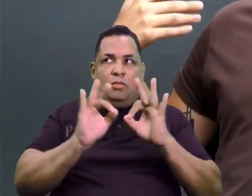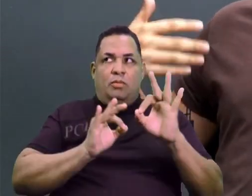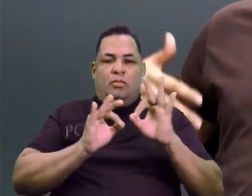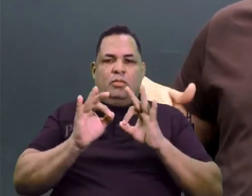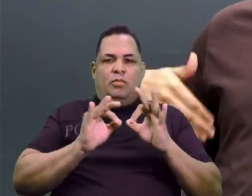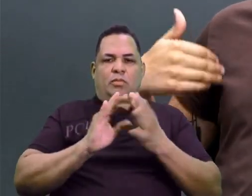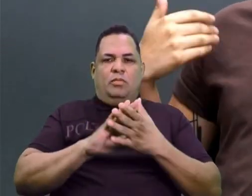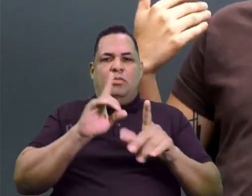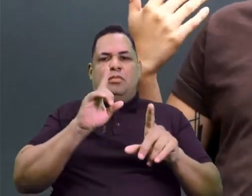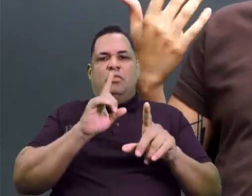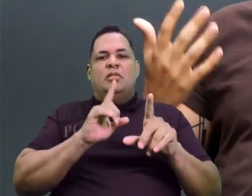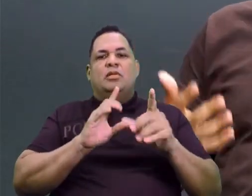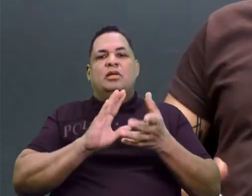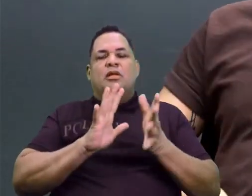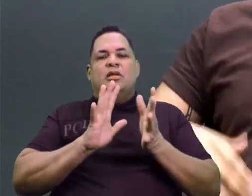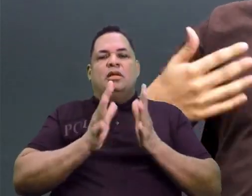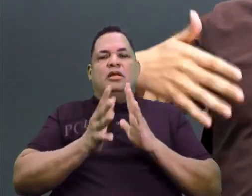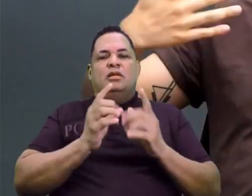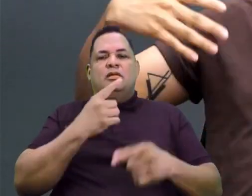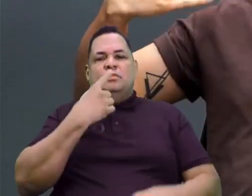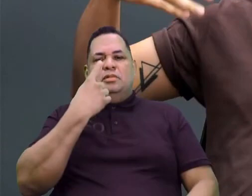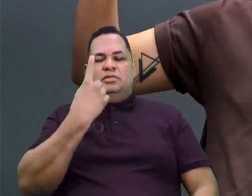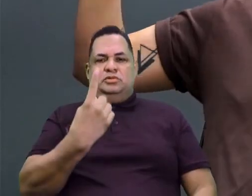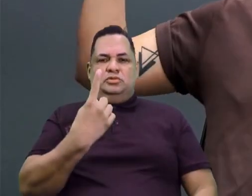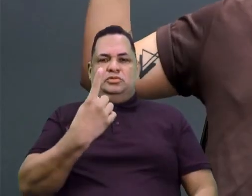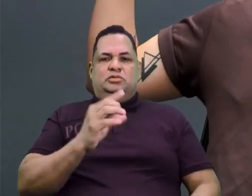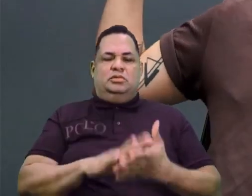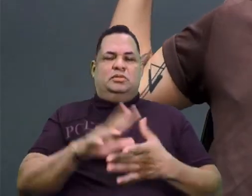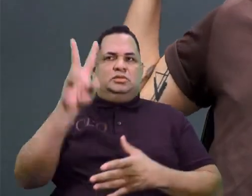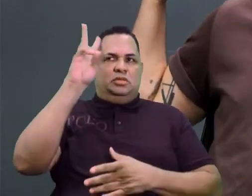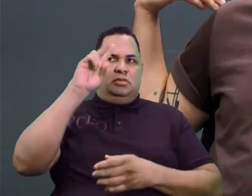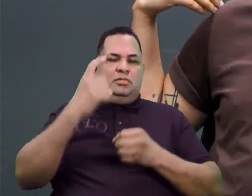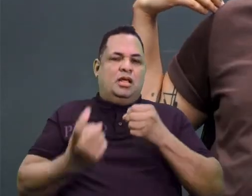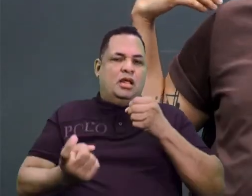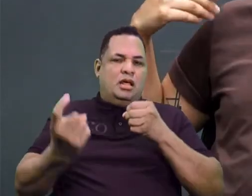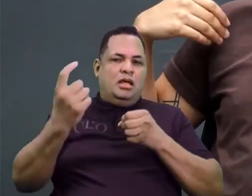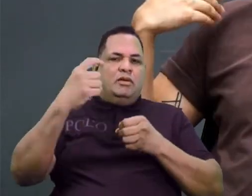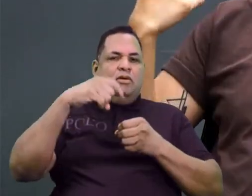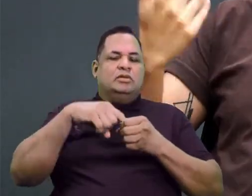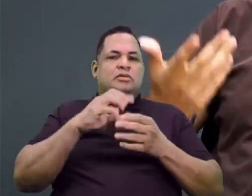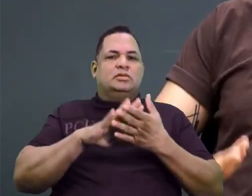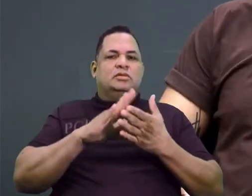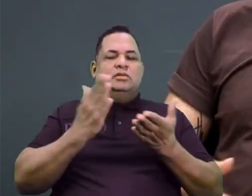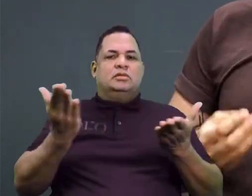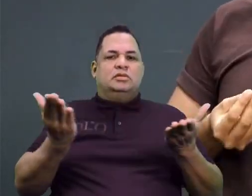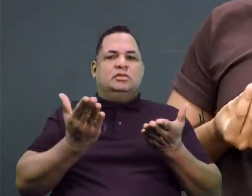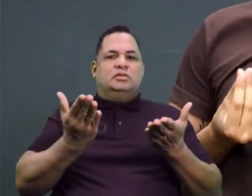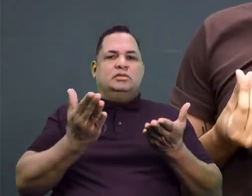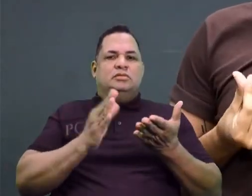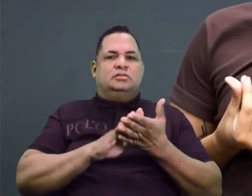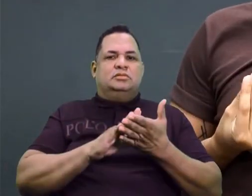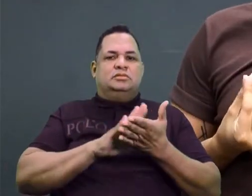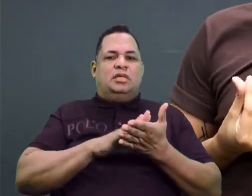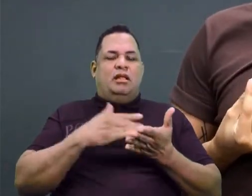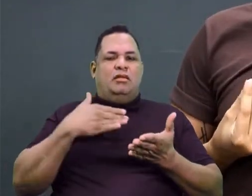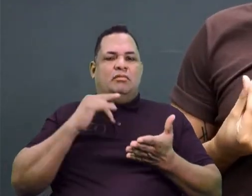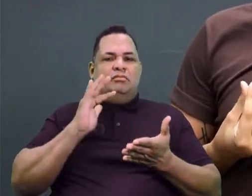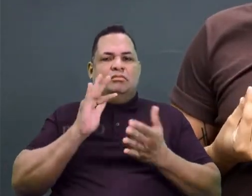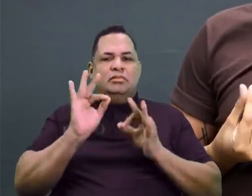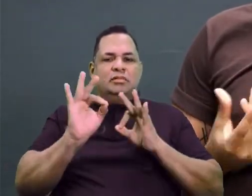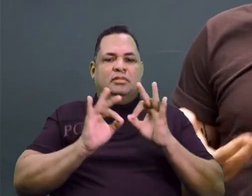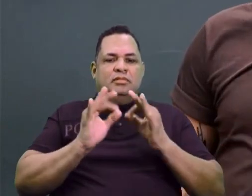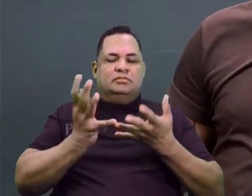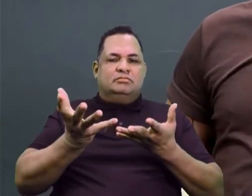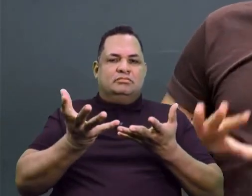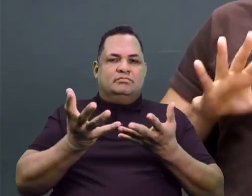de Libras 1. Agora a gente está dando uma retomada nos conteúdos que a gente já ministrou e também dando aquele gostinho, né, professora, de